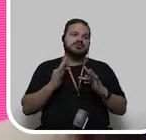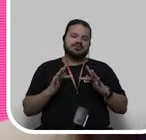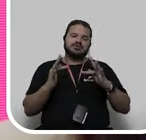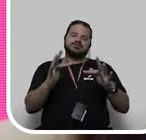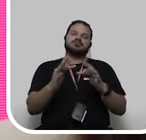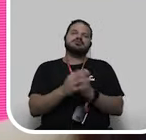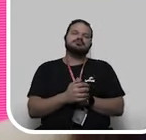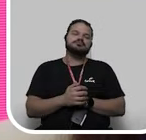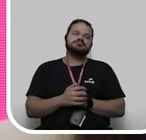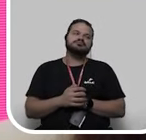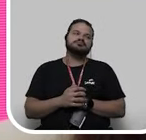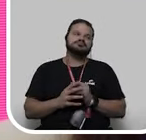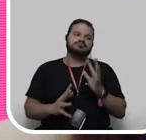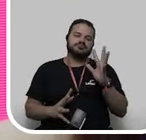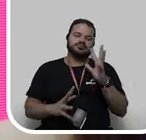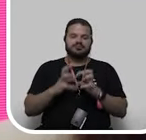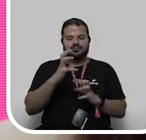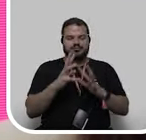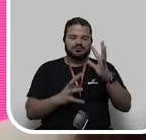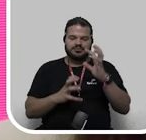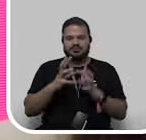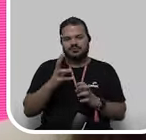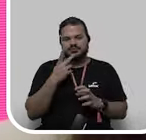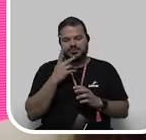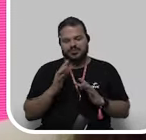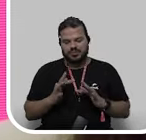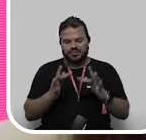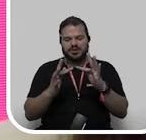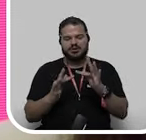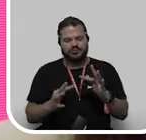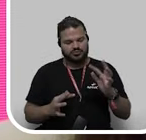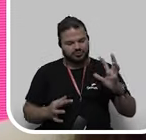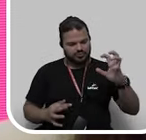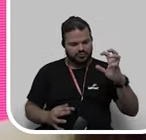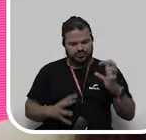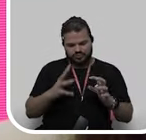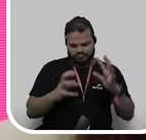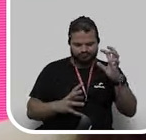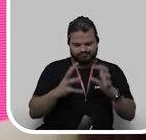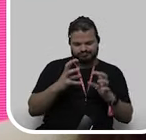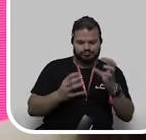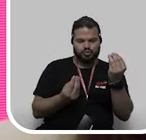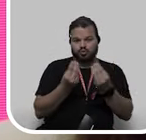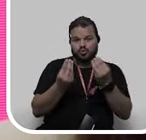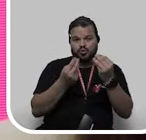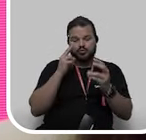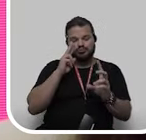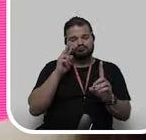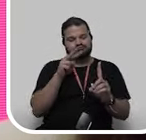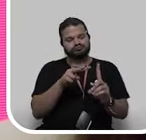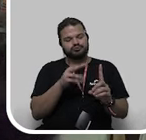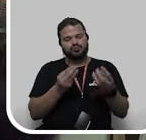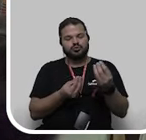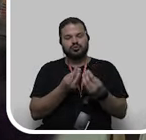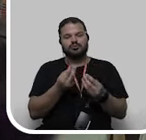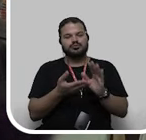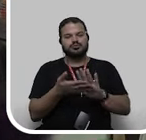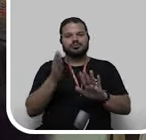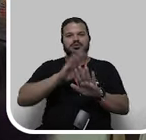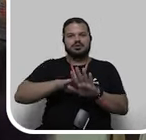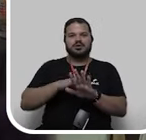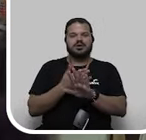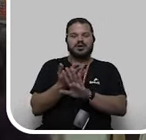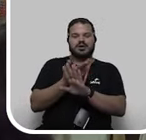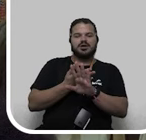gente combater também tecnologia com tecnologia e começar a olhar como a gente se previne